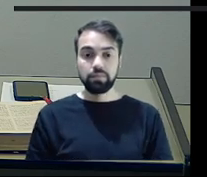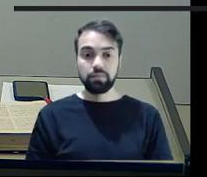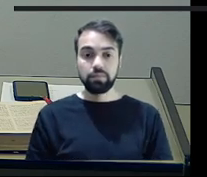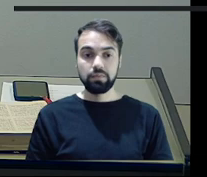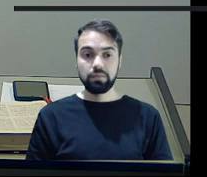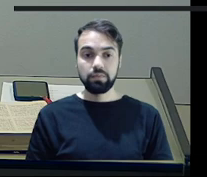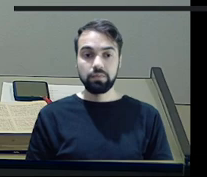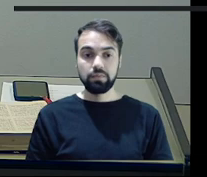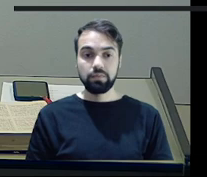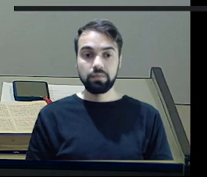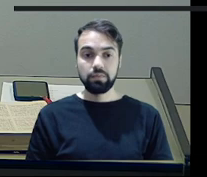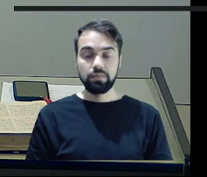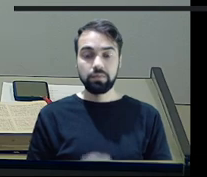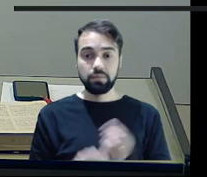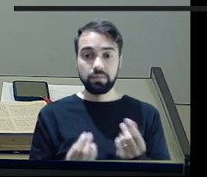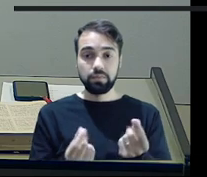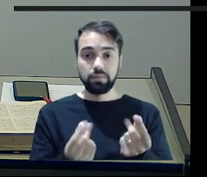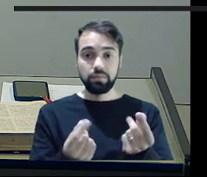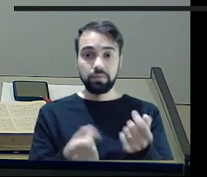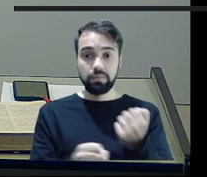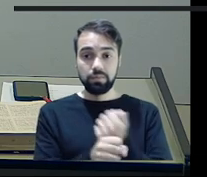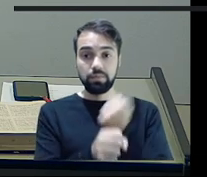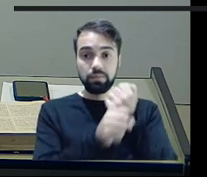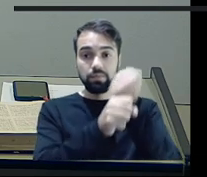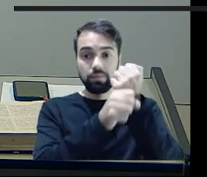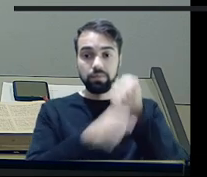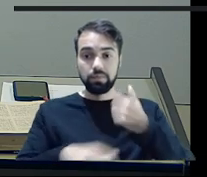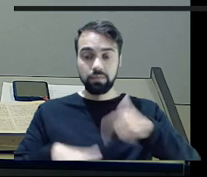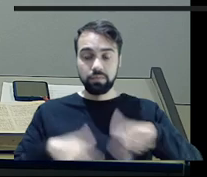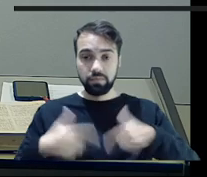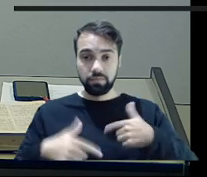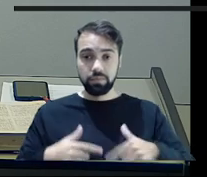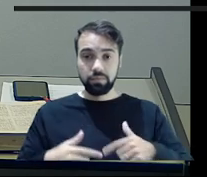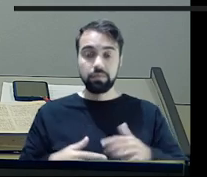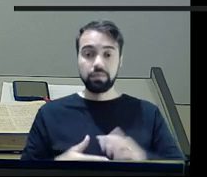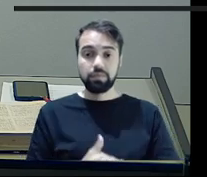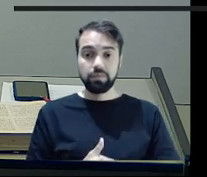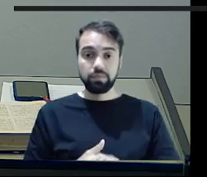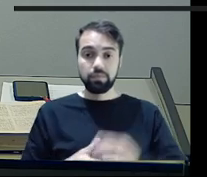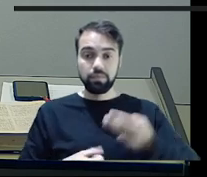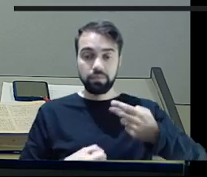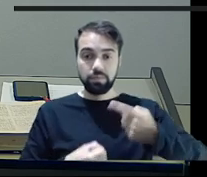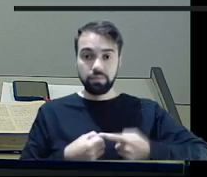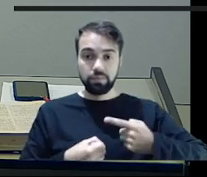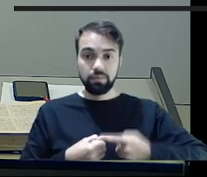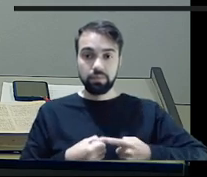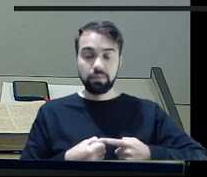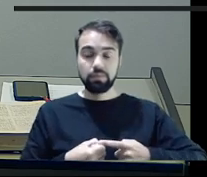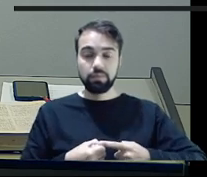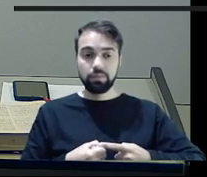Comissão Permanente de Obras e Serviços Públicos e da Comissão